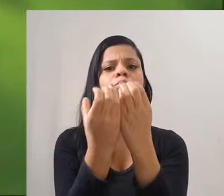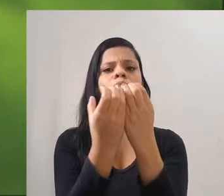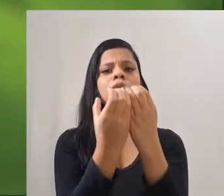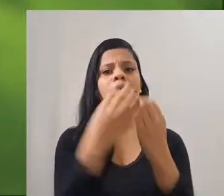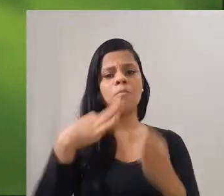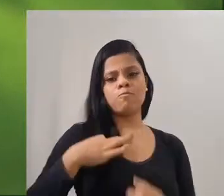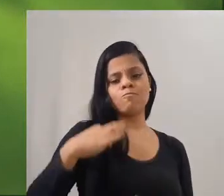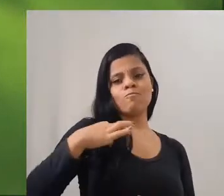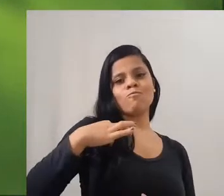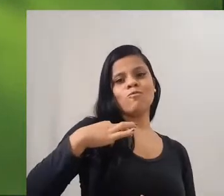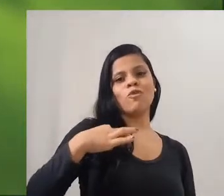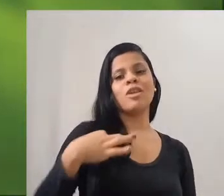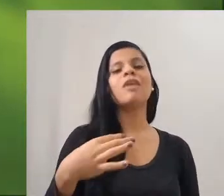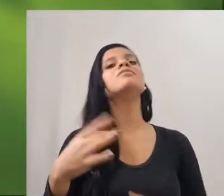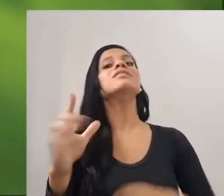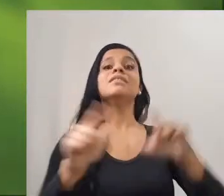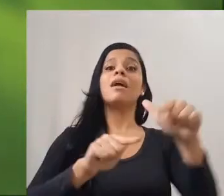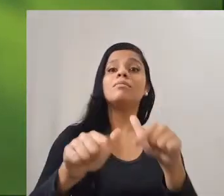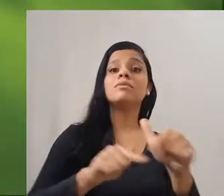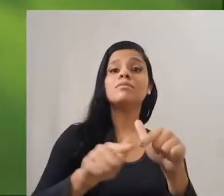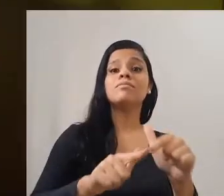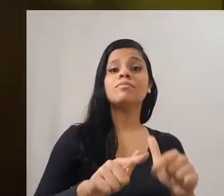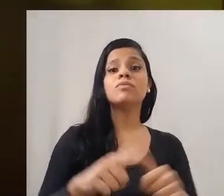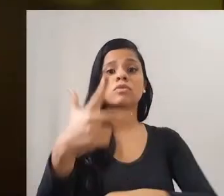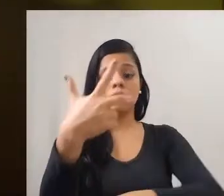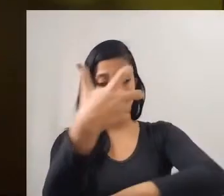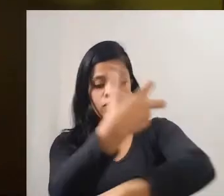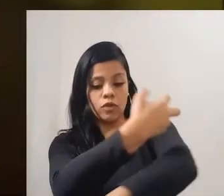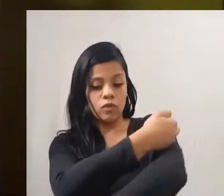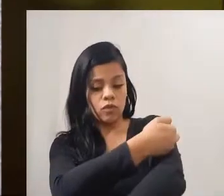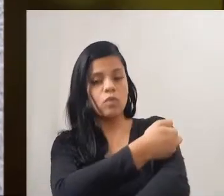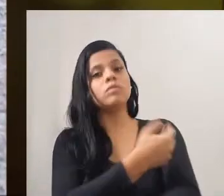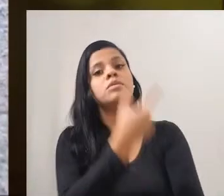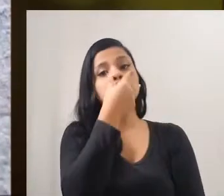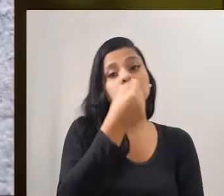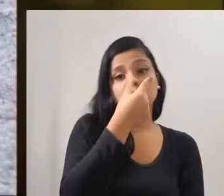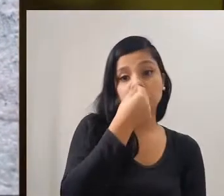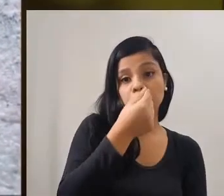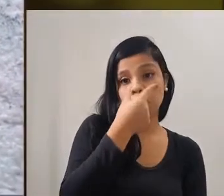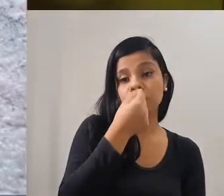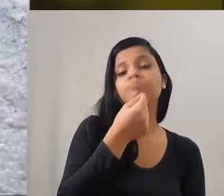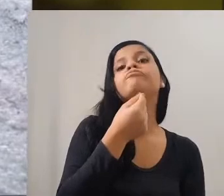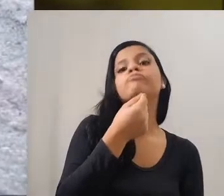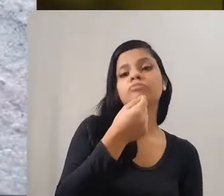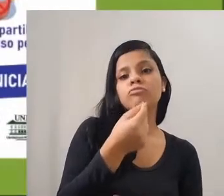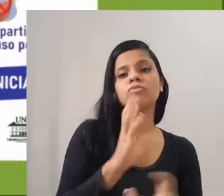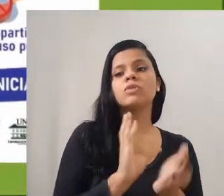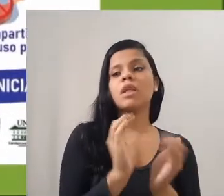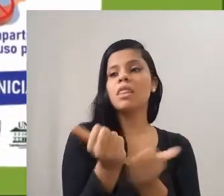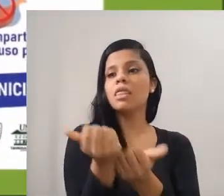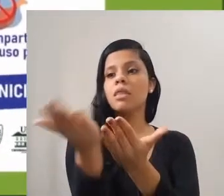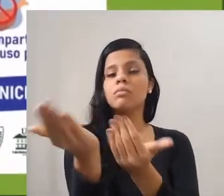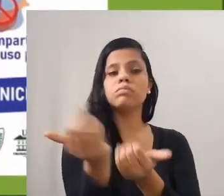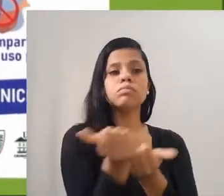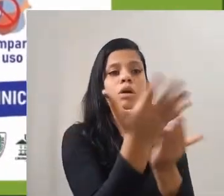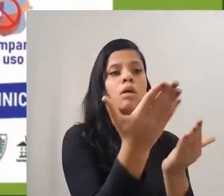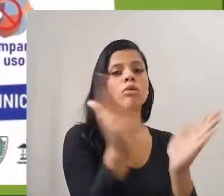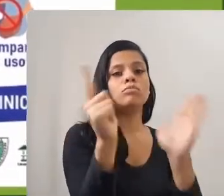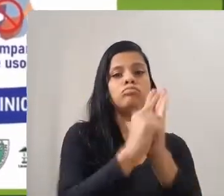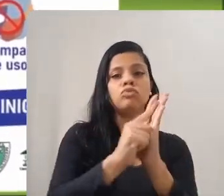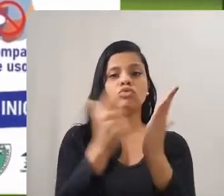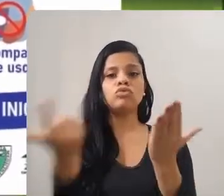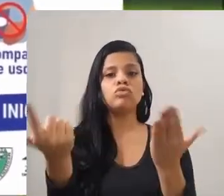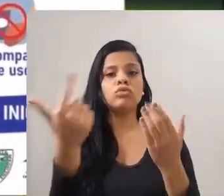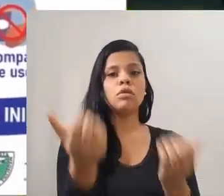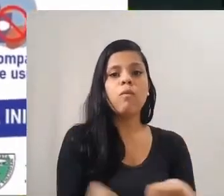dos voluntários. Realizamos vacinação contra a influenza no local, produzimos e distribuímos material informativo atuando